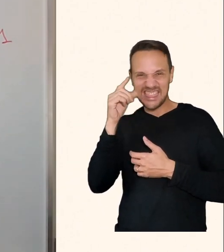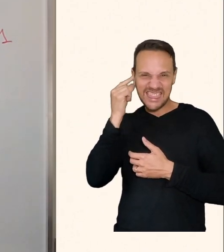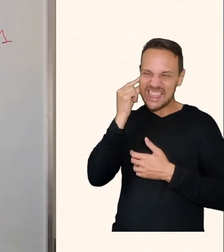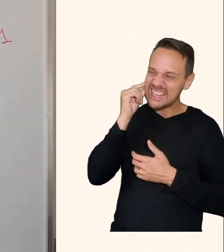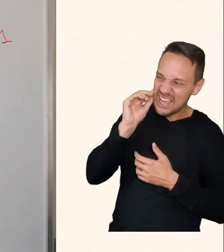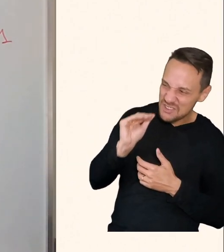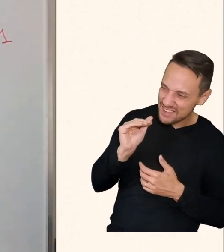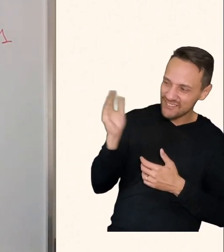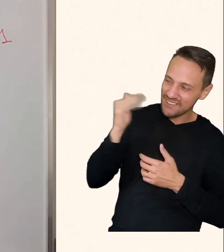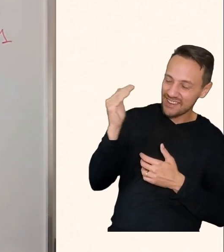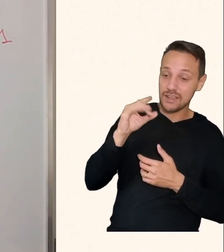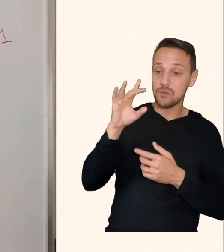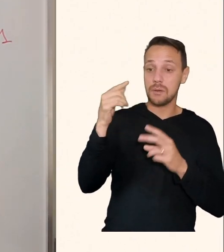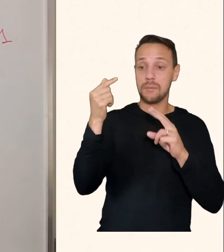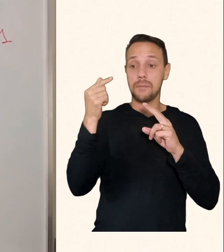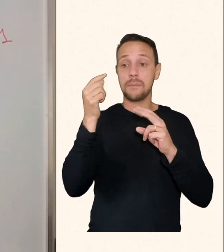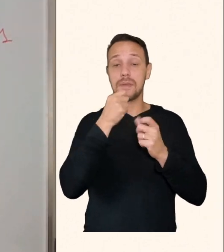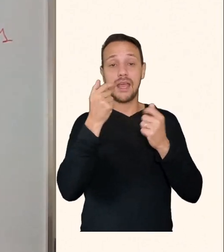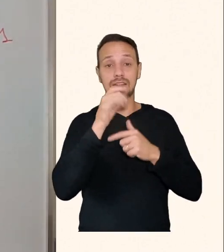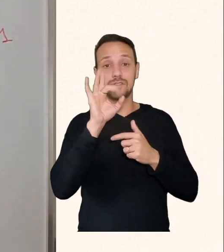Daniel? Chega aí, vamos lá.